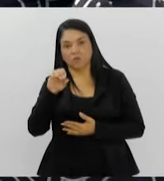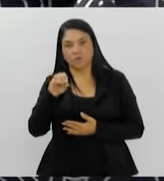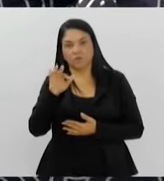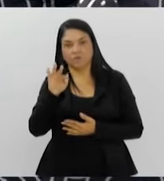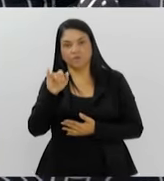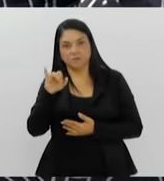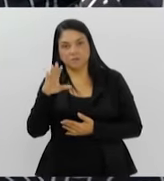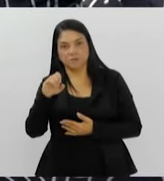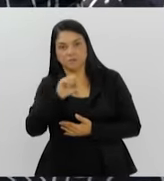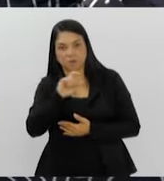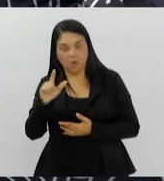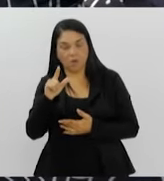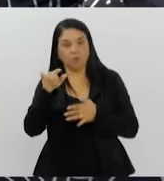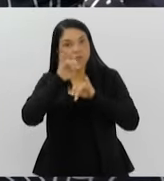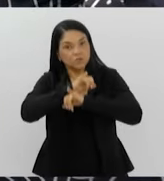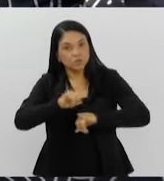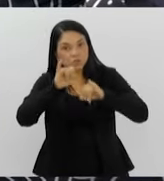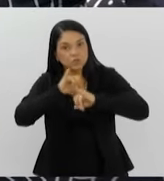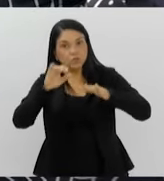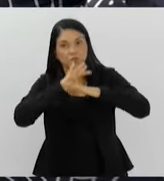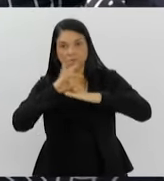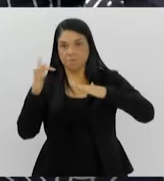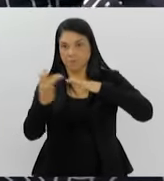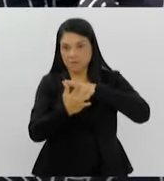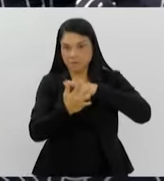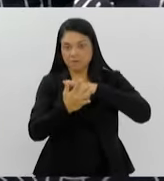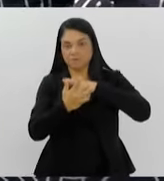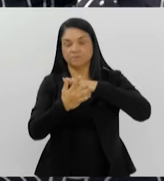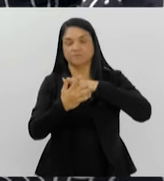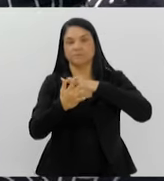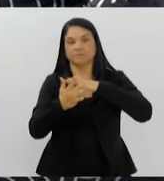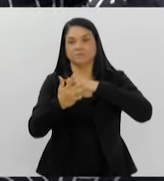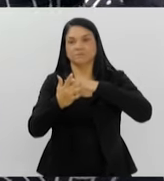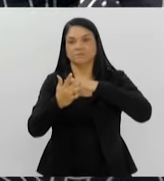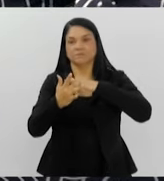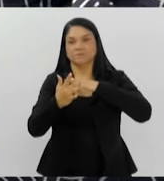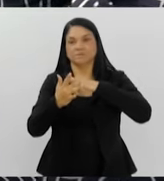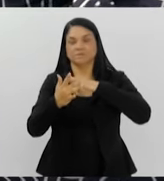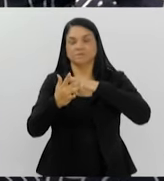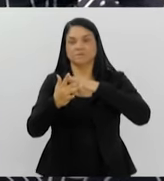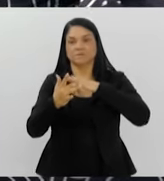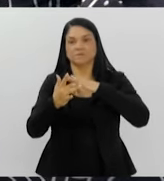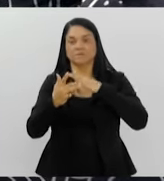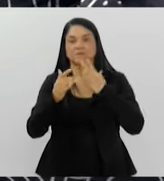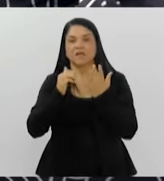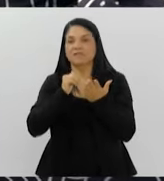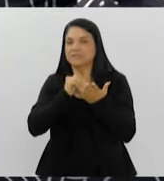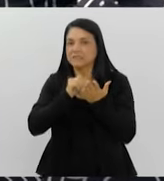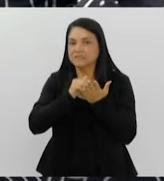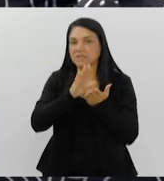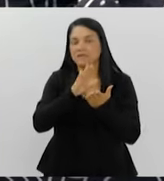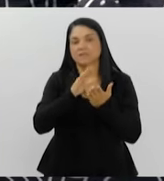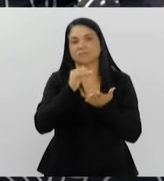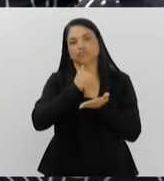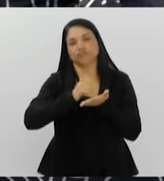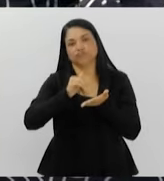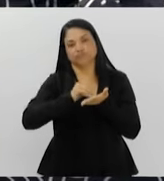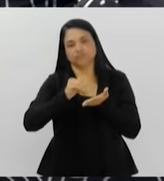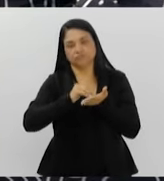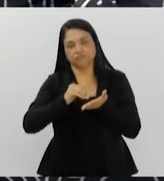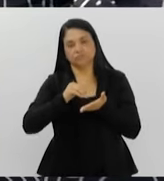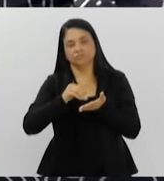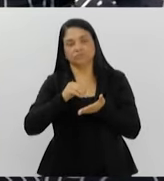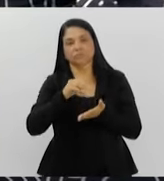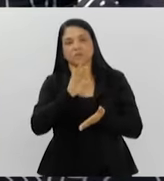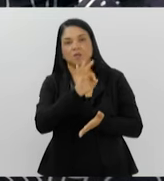a mídia que é a saída do do secretário da Polícia